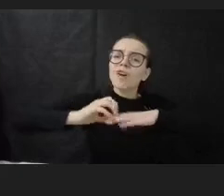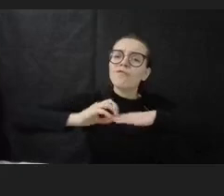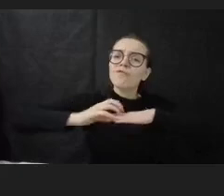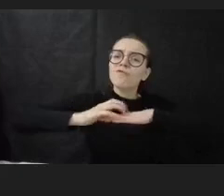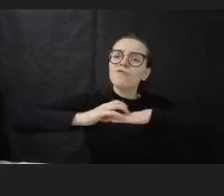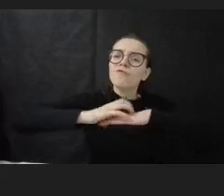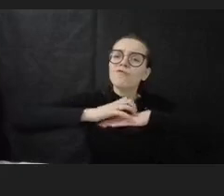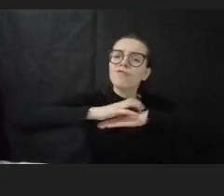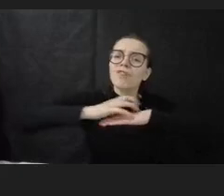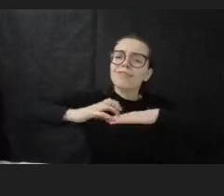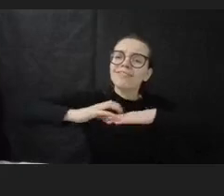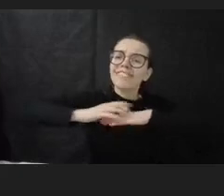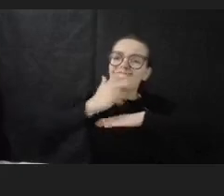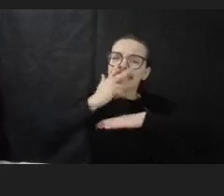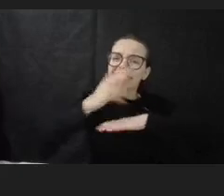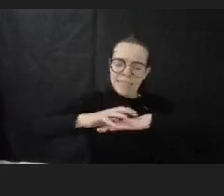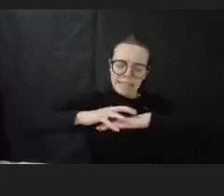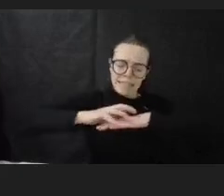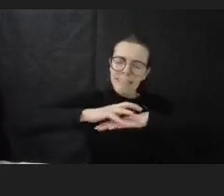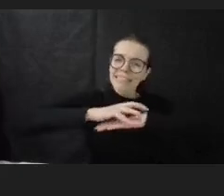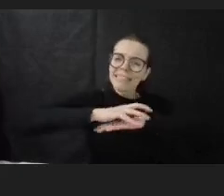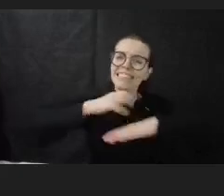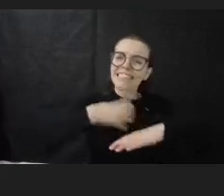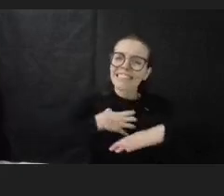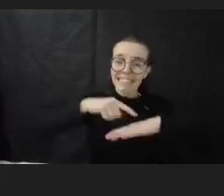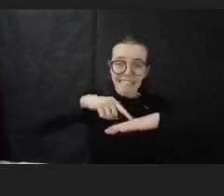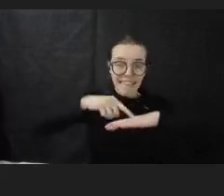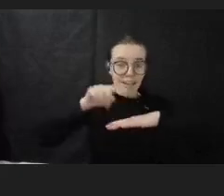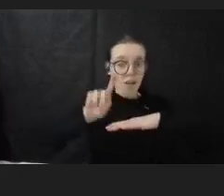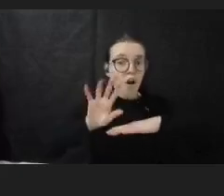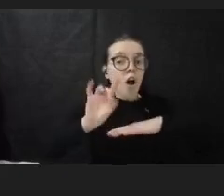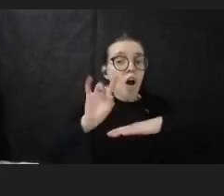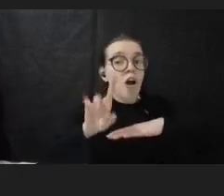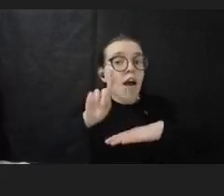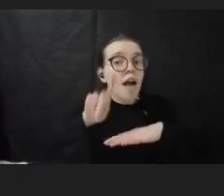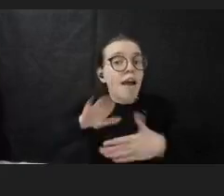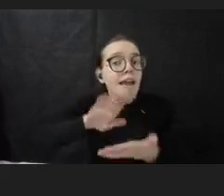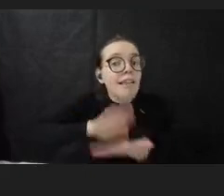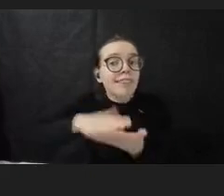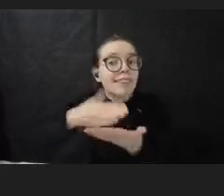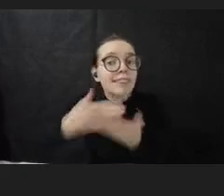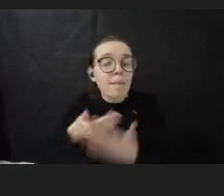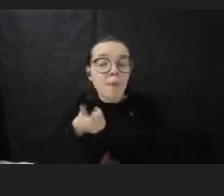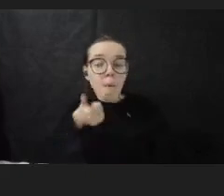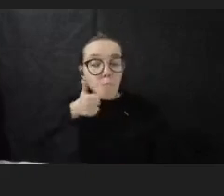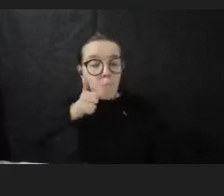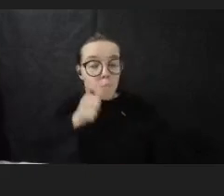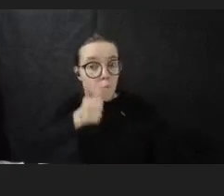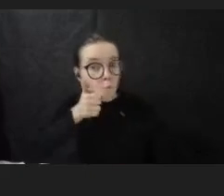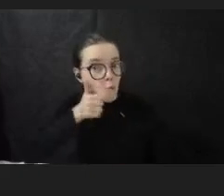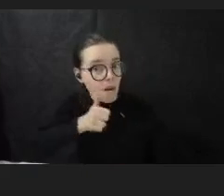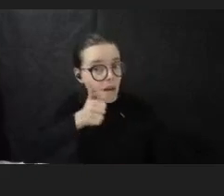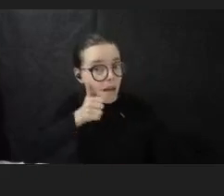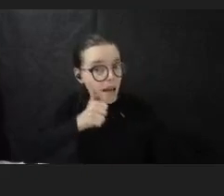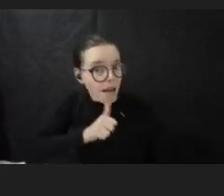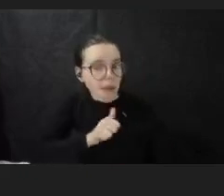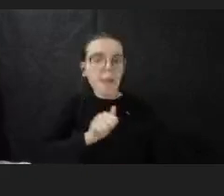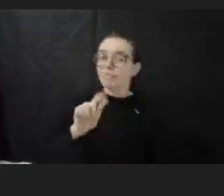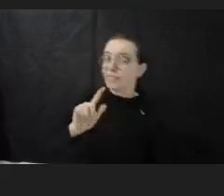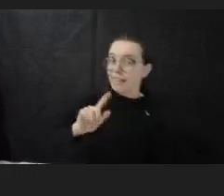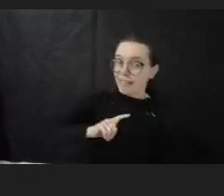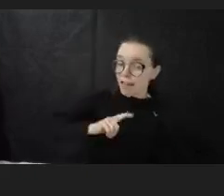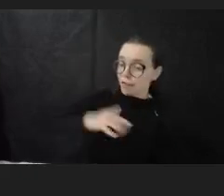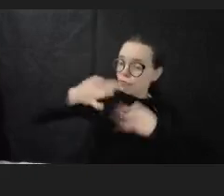Formigamento noturno. Intérprete feminina, vou até colocar assim, intérprete mulher, né? Apresenta dormência